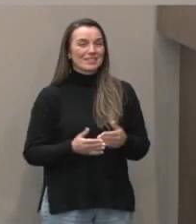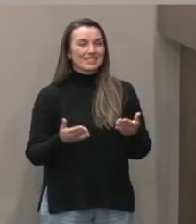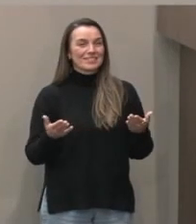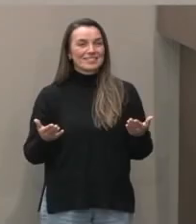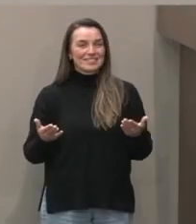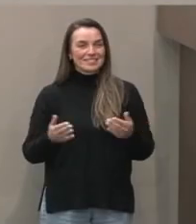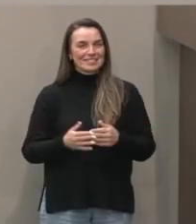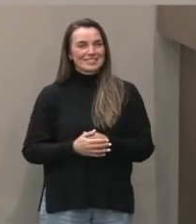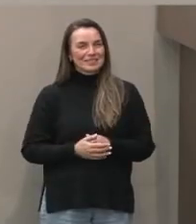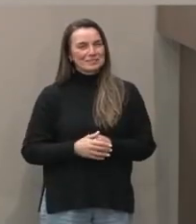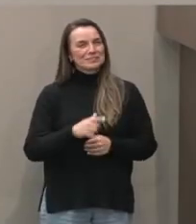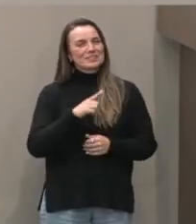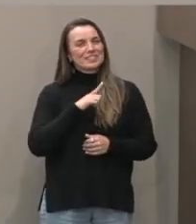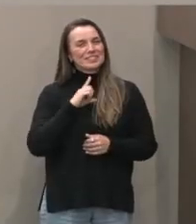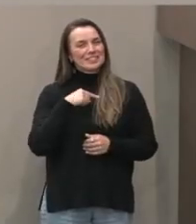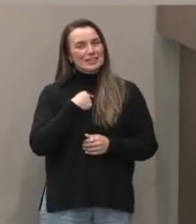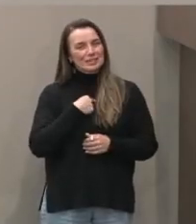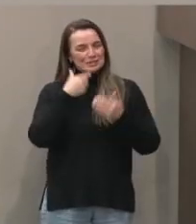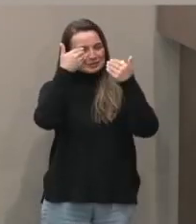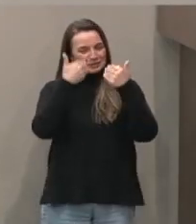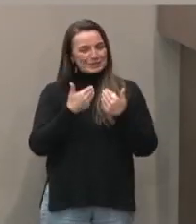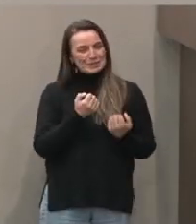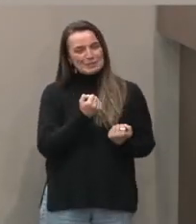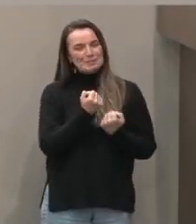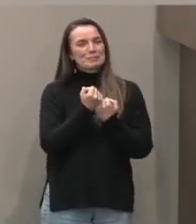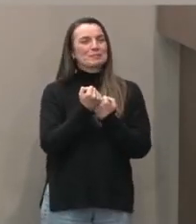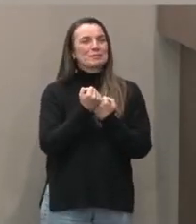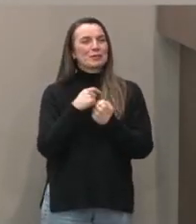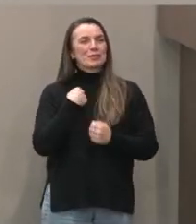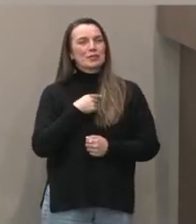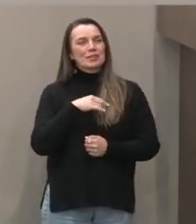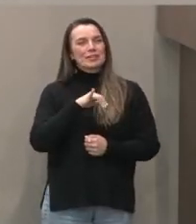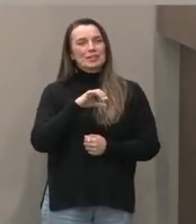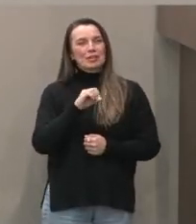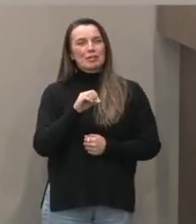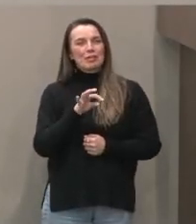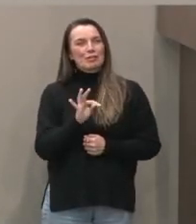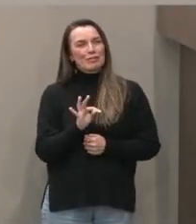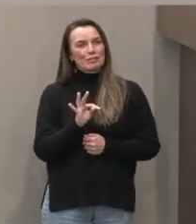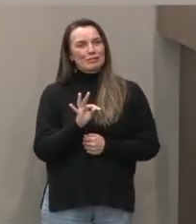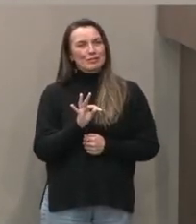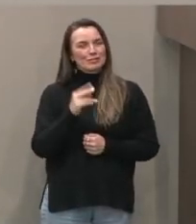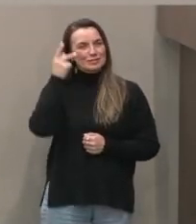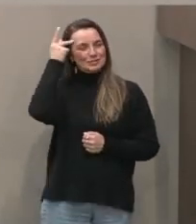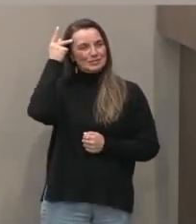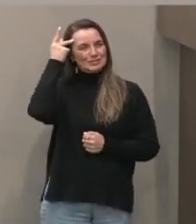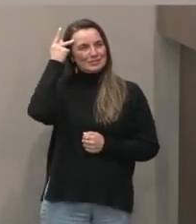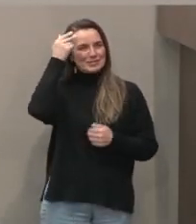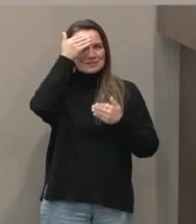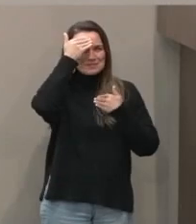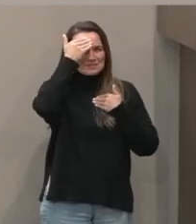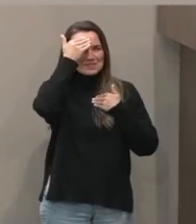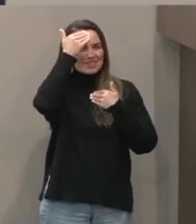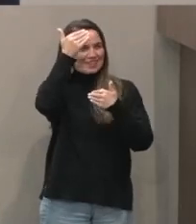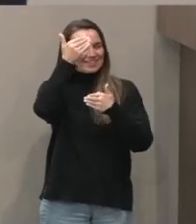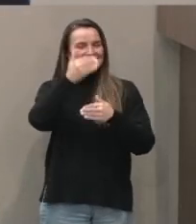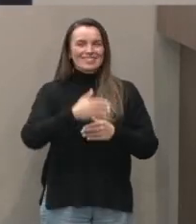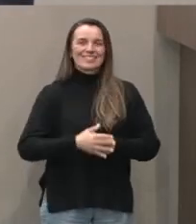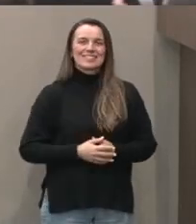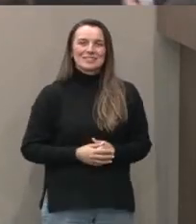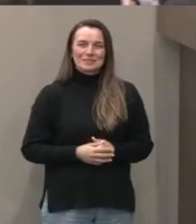Portanto, contem conosco. Somos o IOT HSVP aqui em Passo Fundo. Muito obrigado.